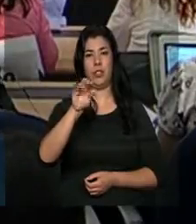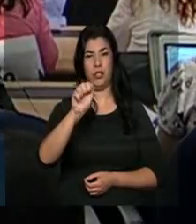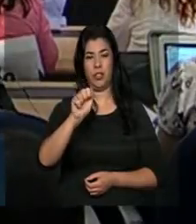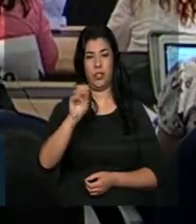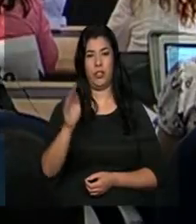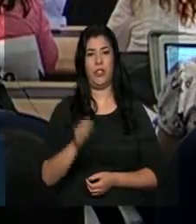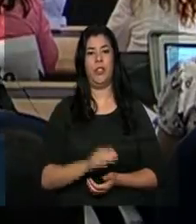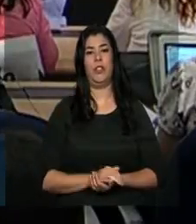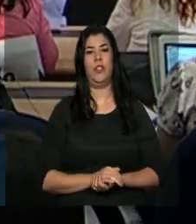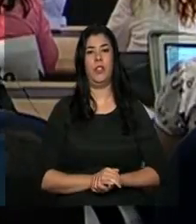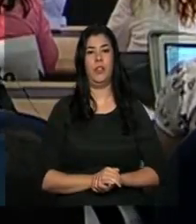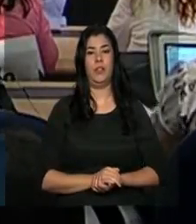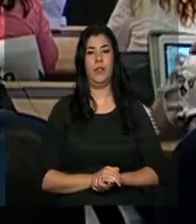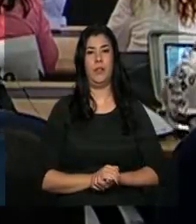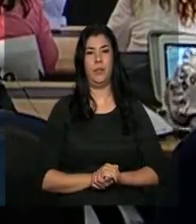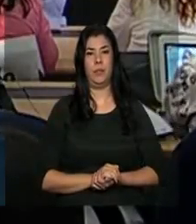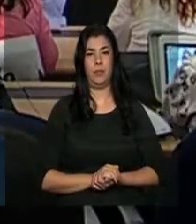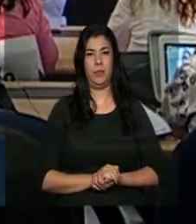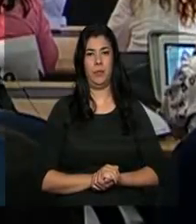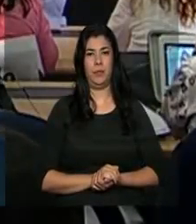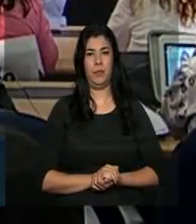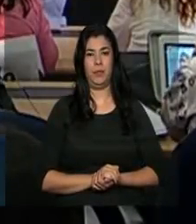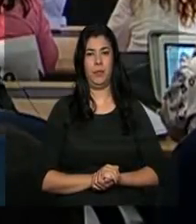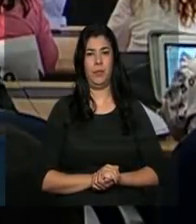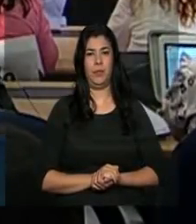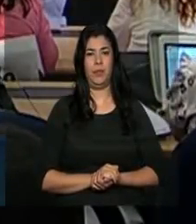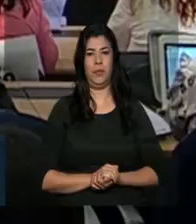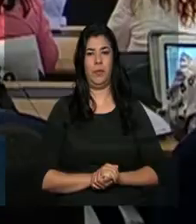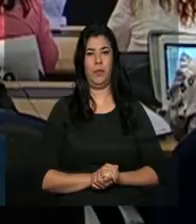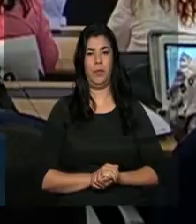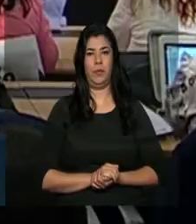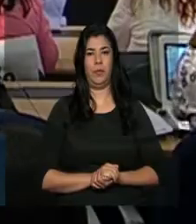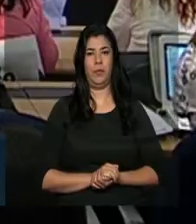Esse aqui, ninguém está dando conta dele, né?